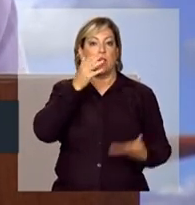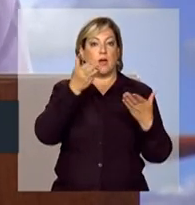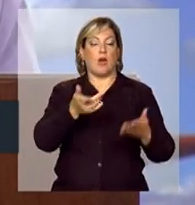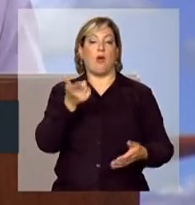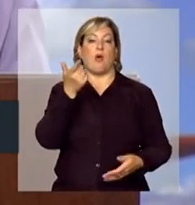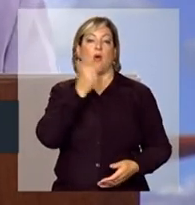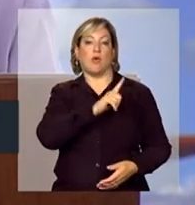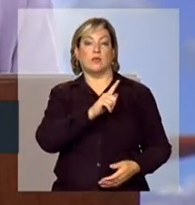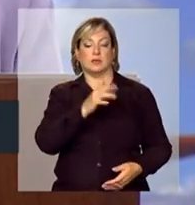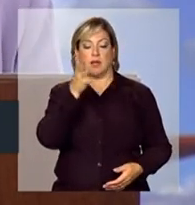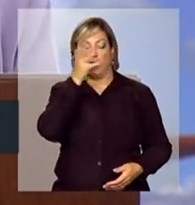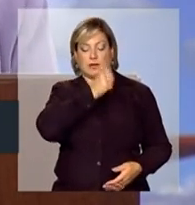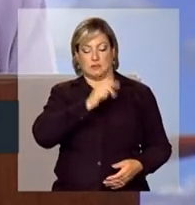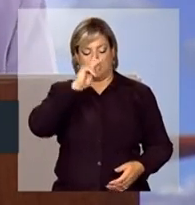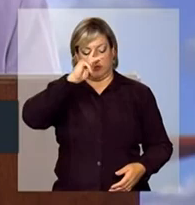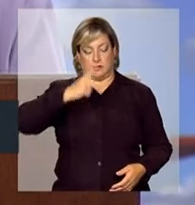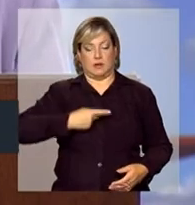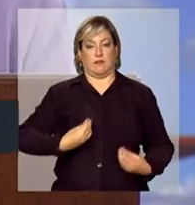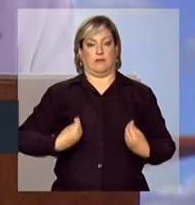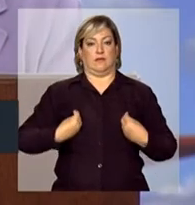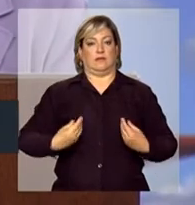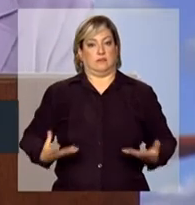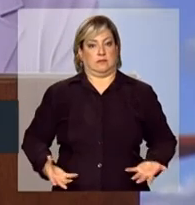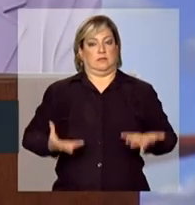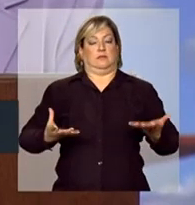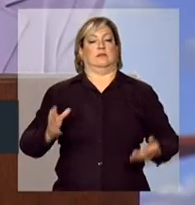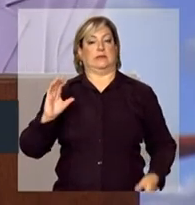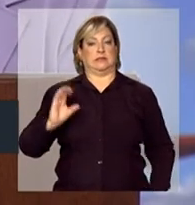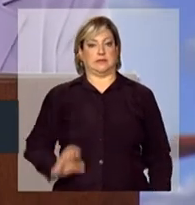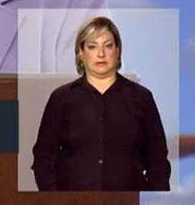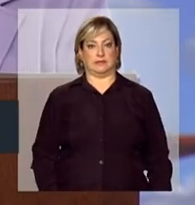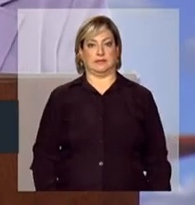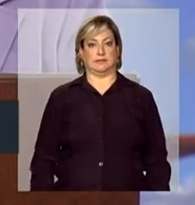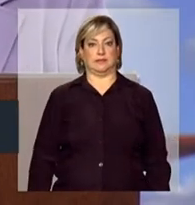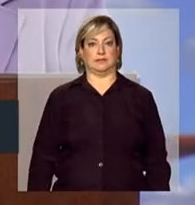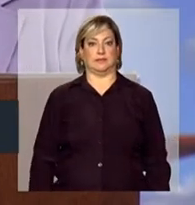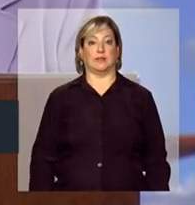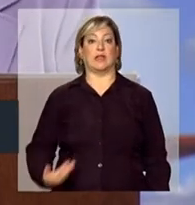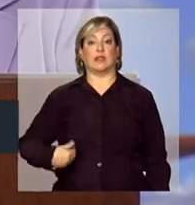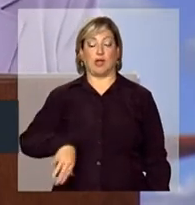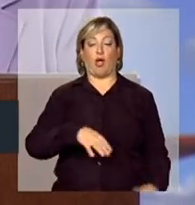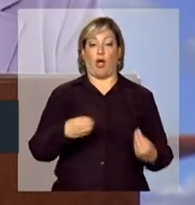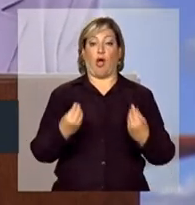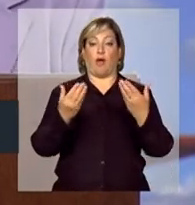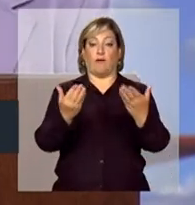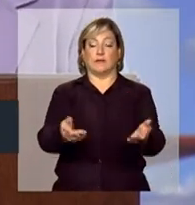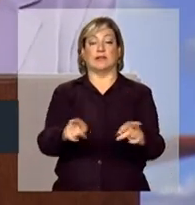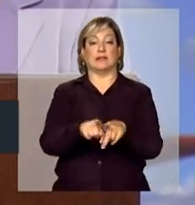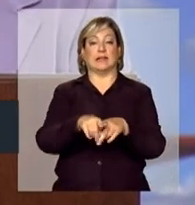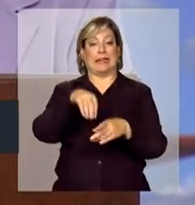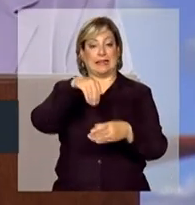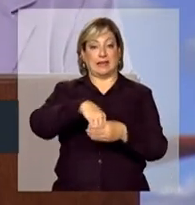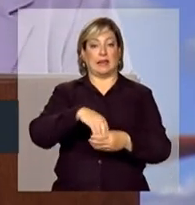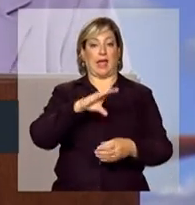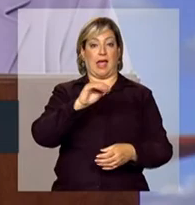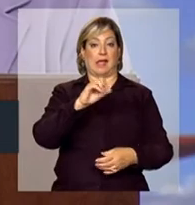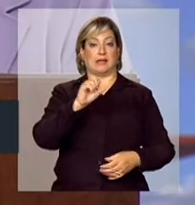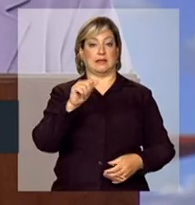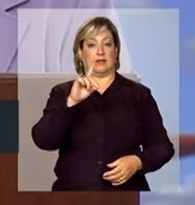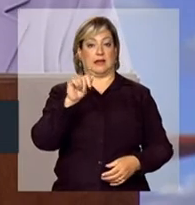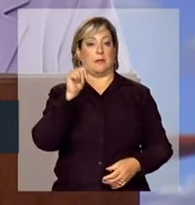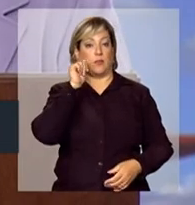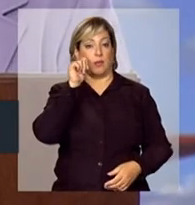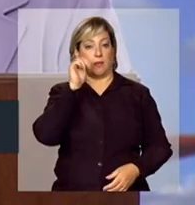mulher se resgata como Cidadã e ofereceremos também na casa da mulher brasileira